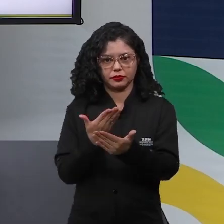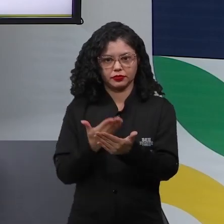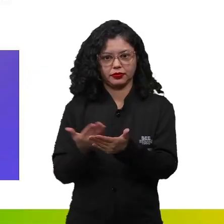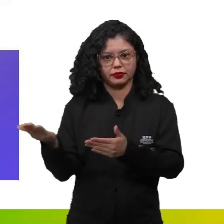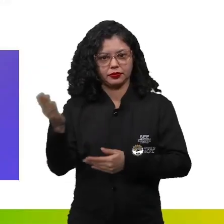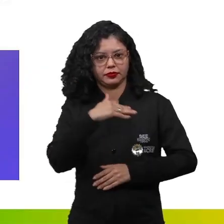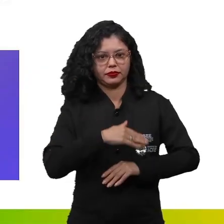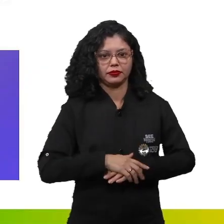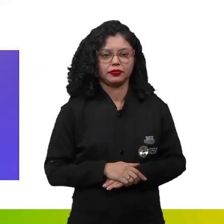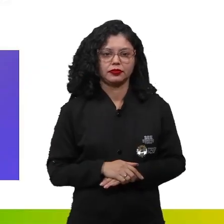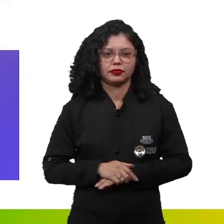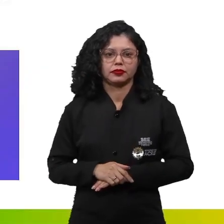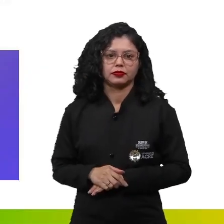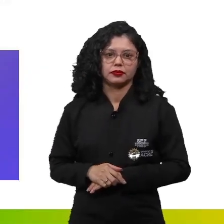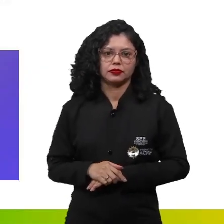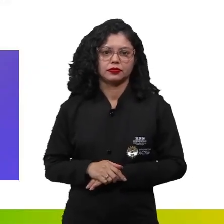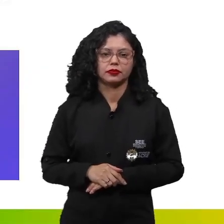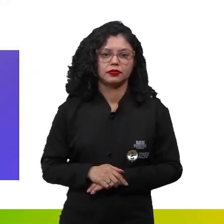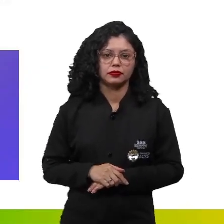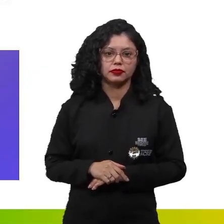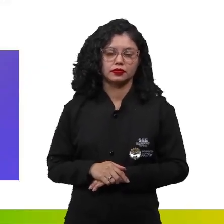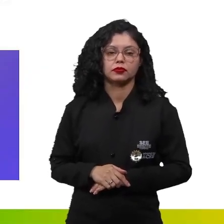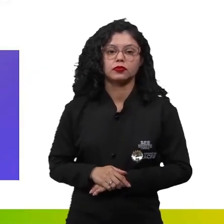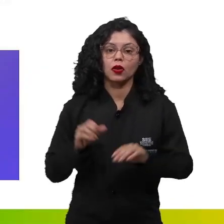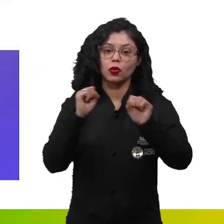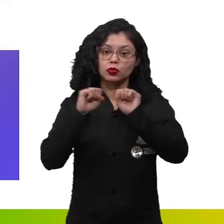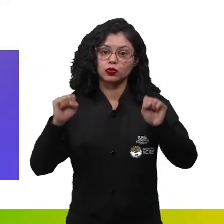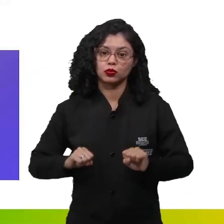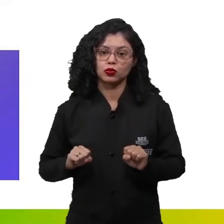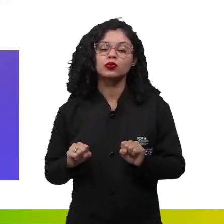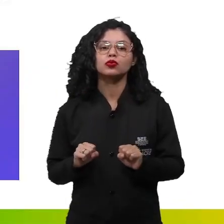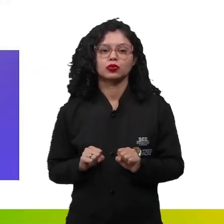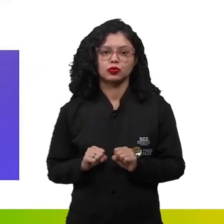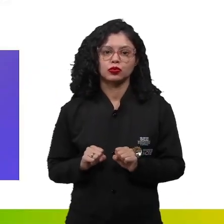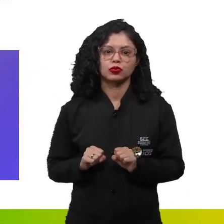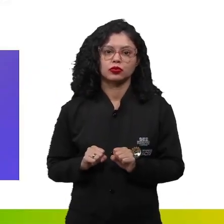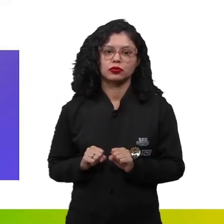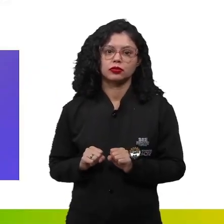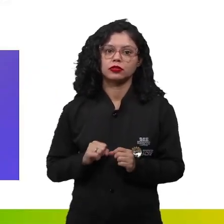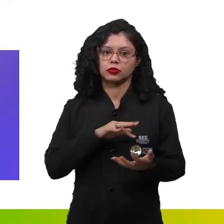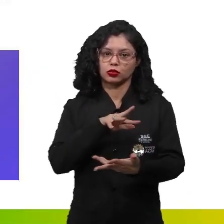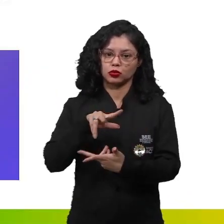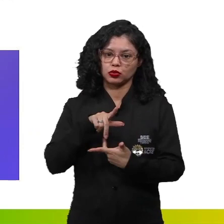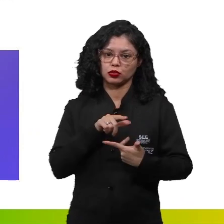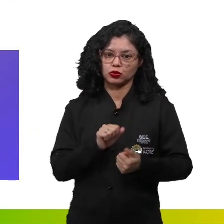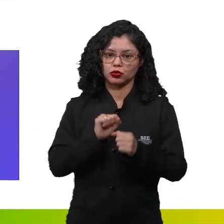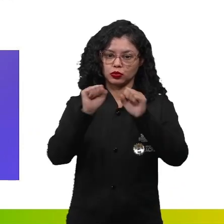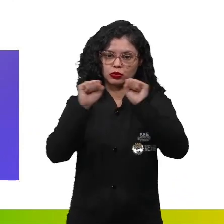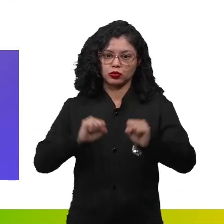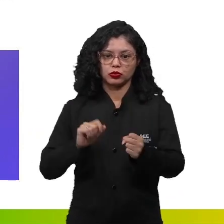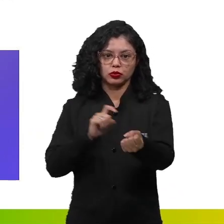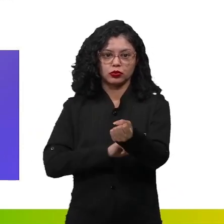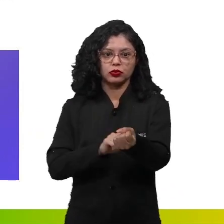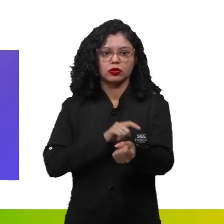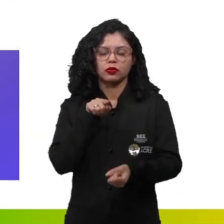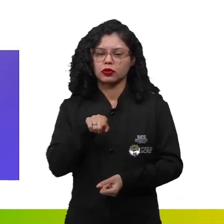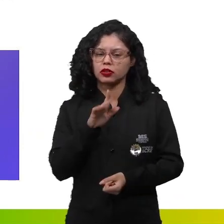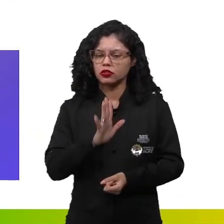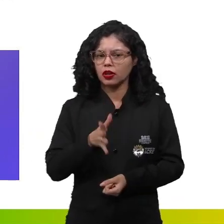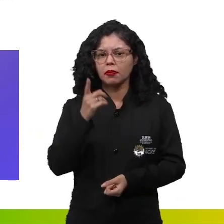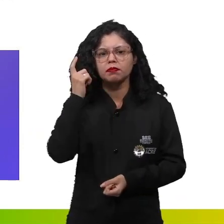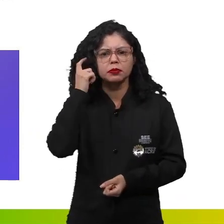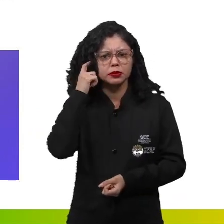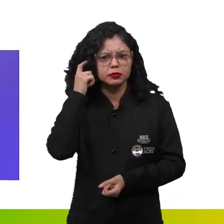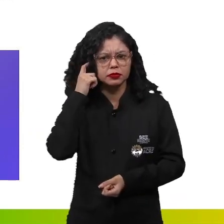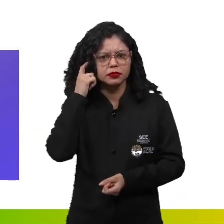vamos lá, olha só. O sistema nervoso, o incrível mundo, né, desse sistema nervoso. Você já parou